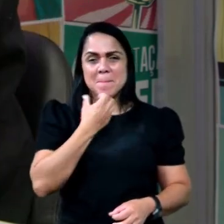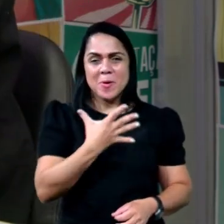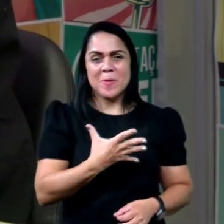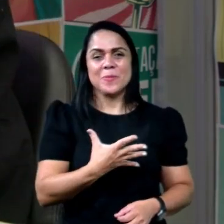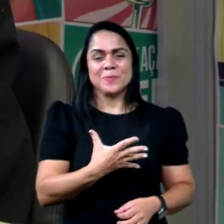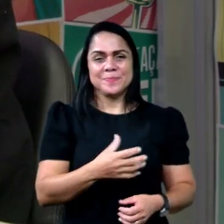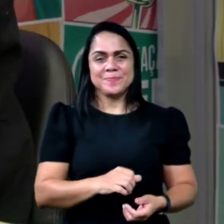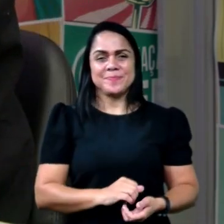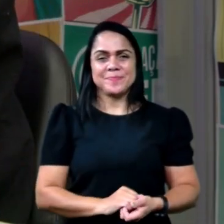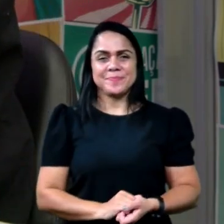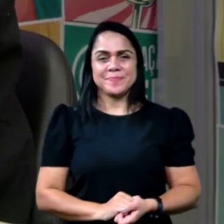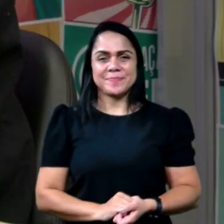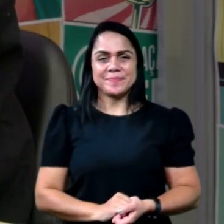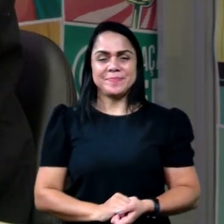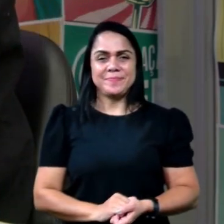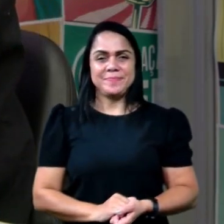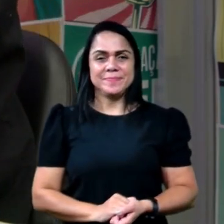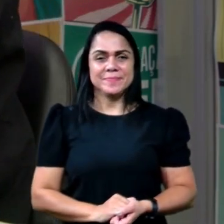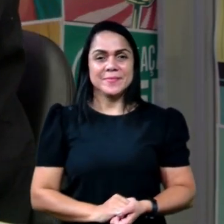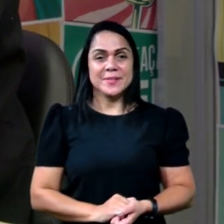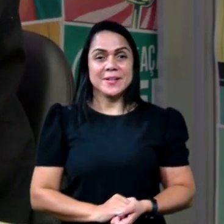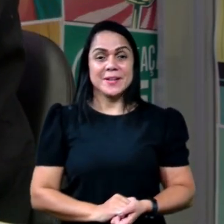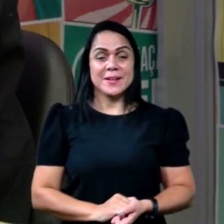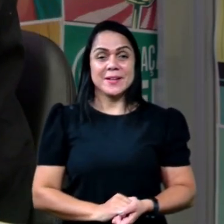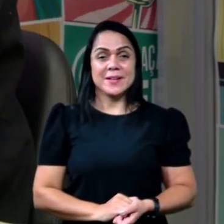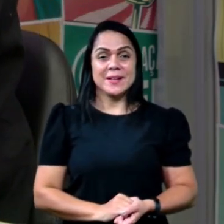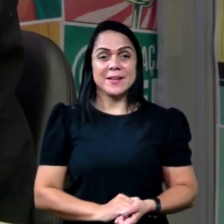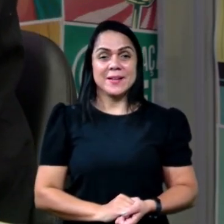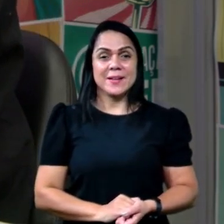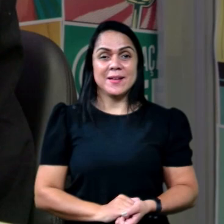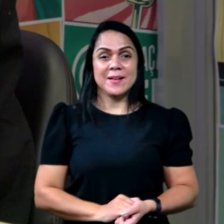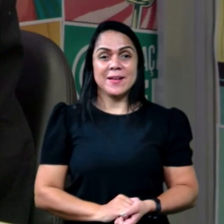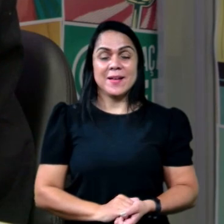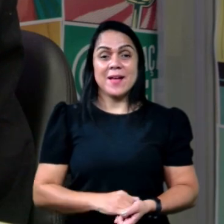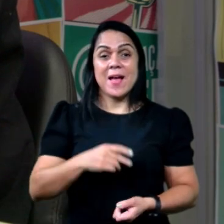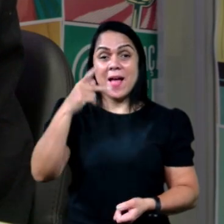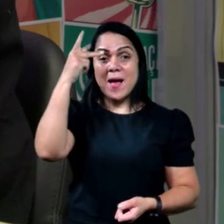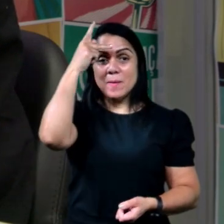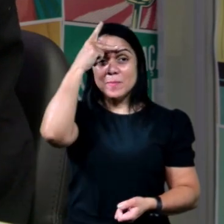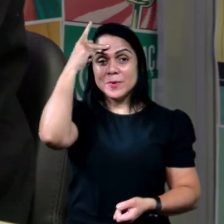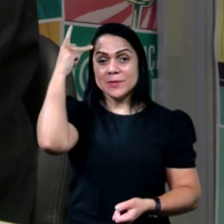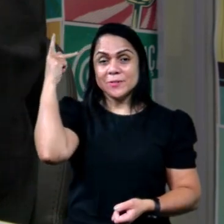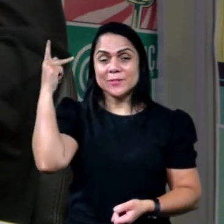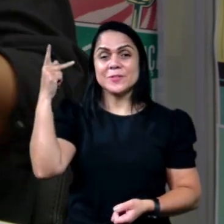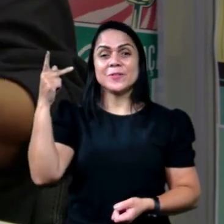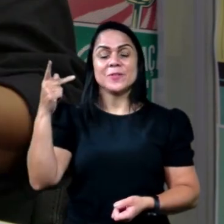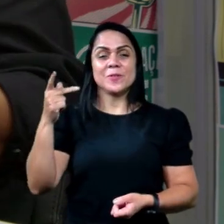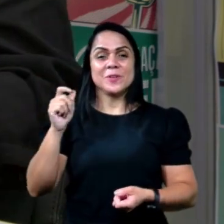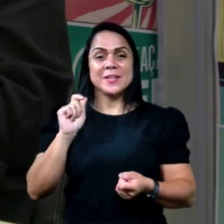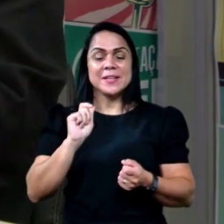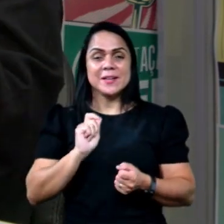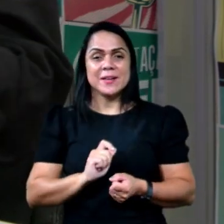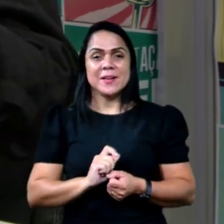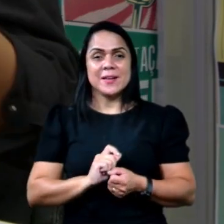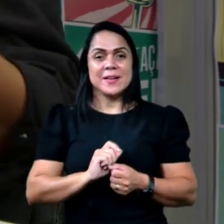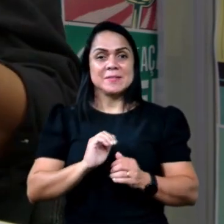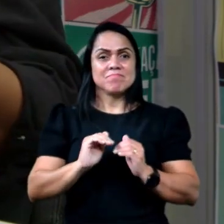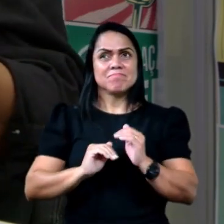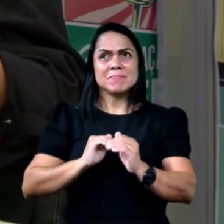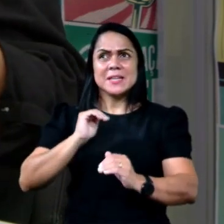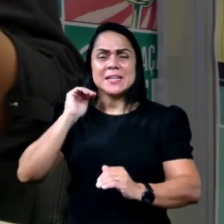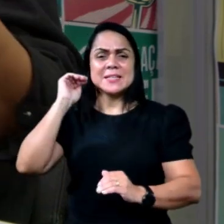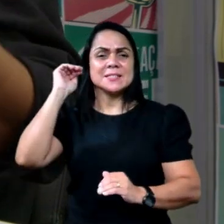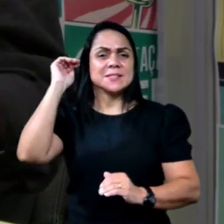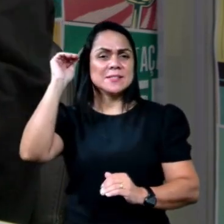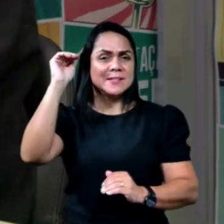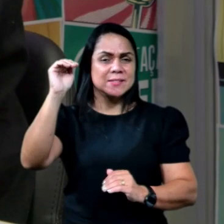certo. Para aquele que pretende fazer daquilo um trampolim, um espaço